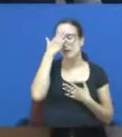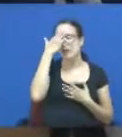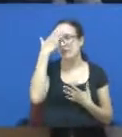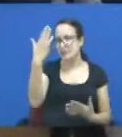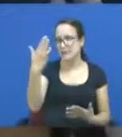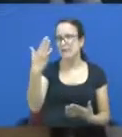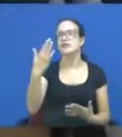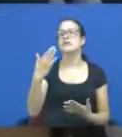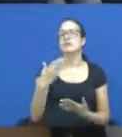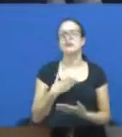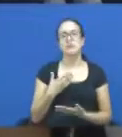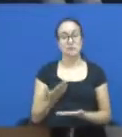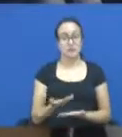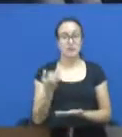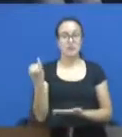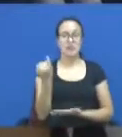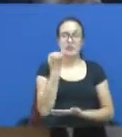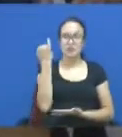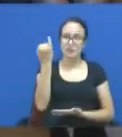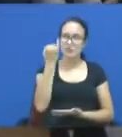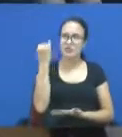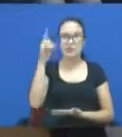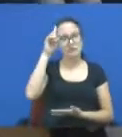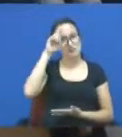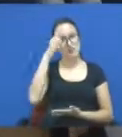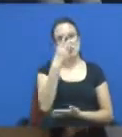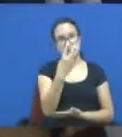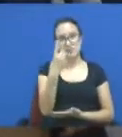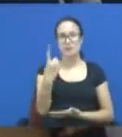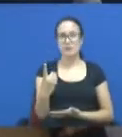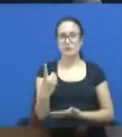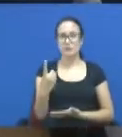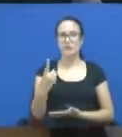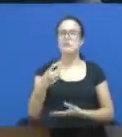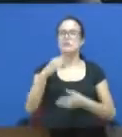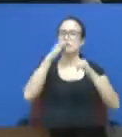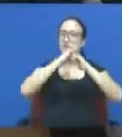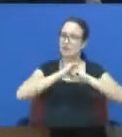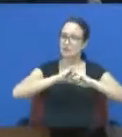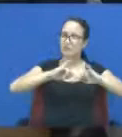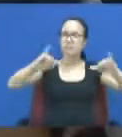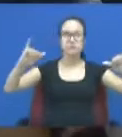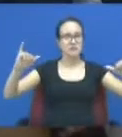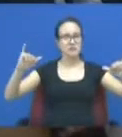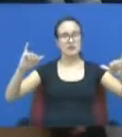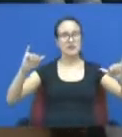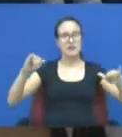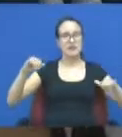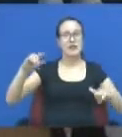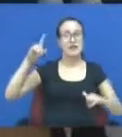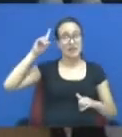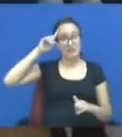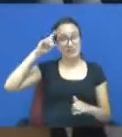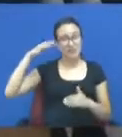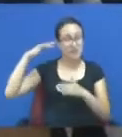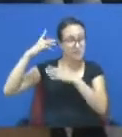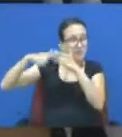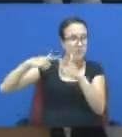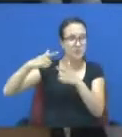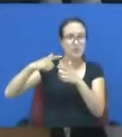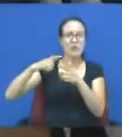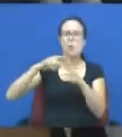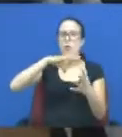de 1517. Depois daquele dia, o mundo jamais foi o mesmo. Aproveito o ensejo